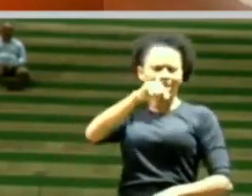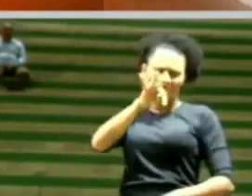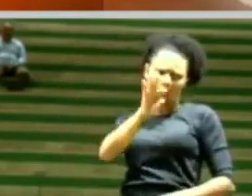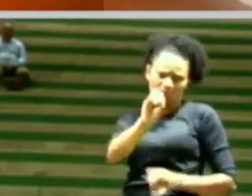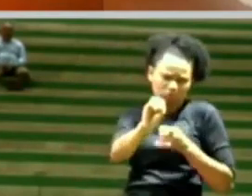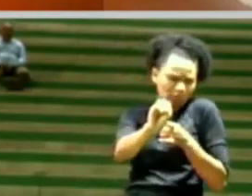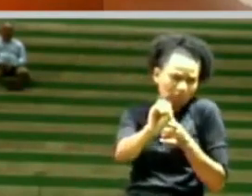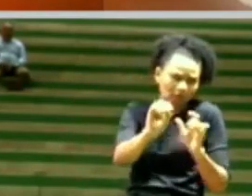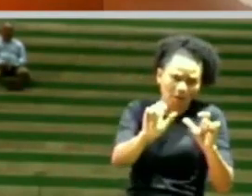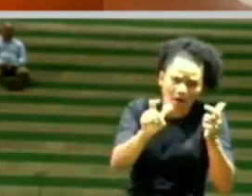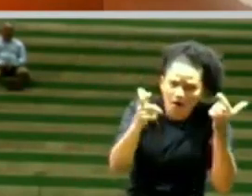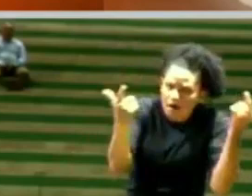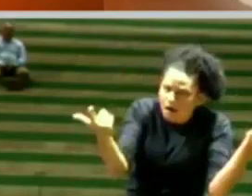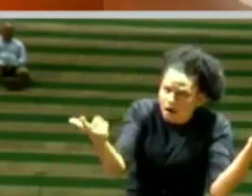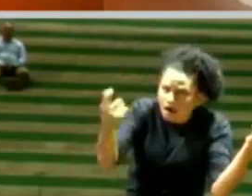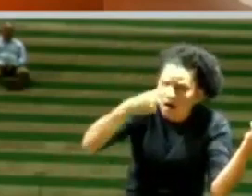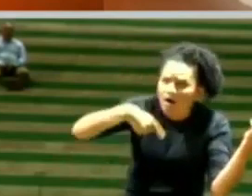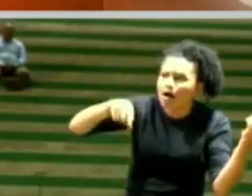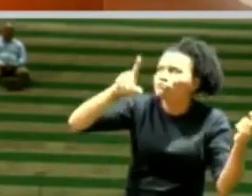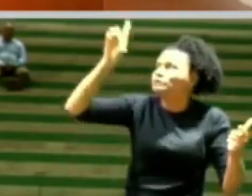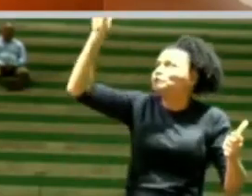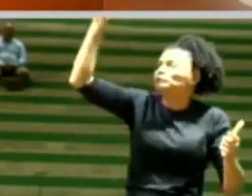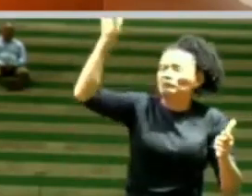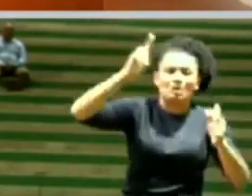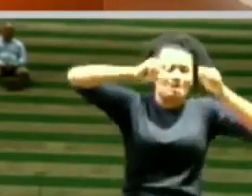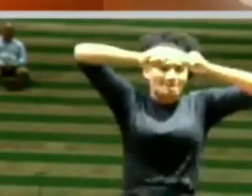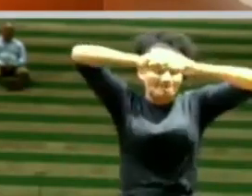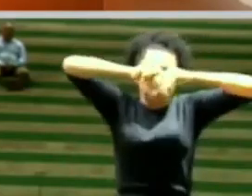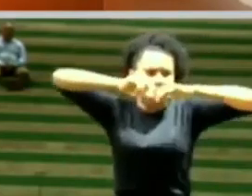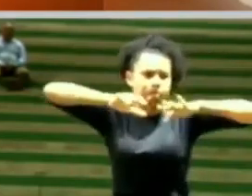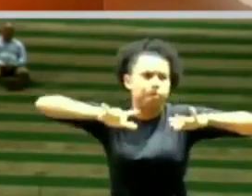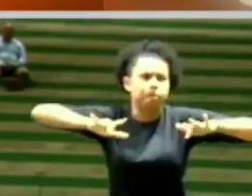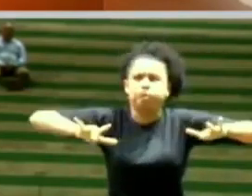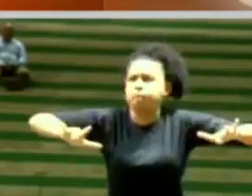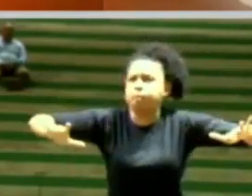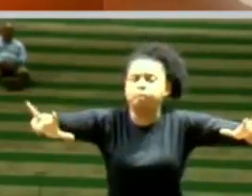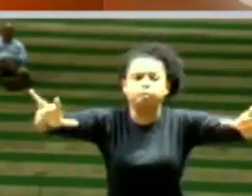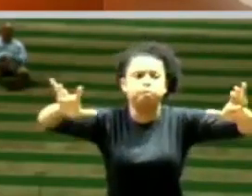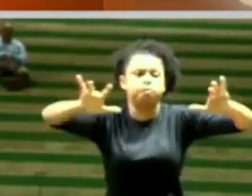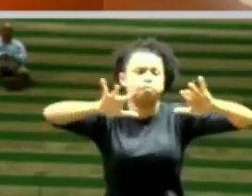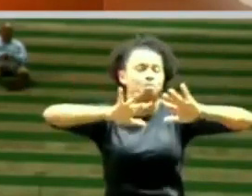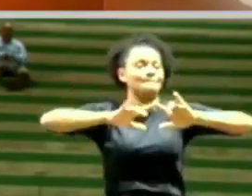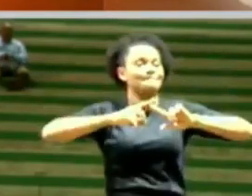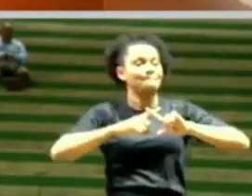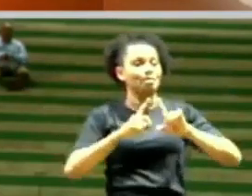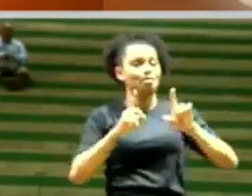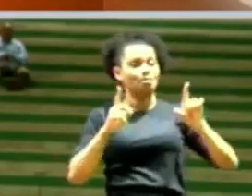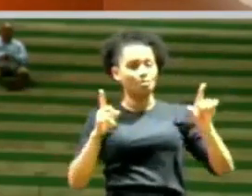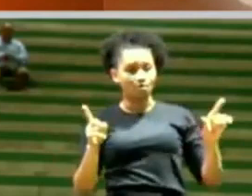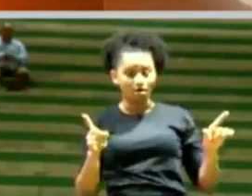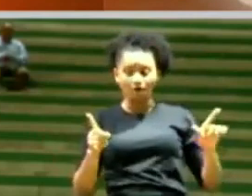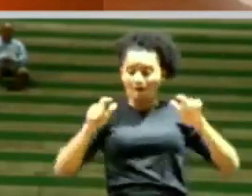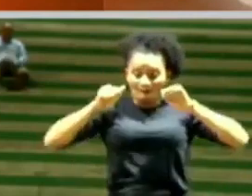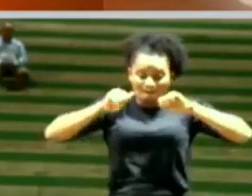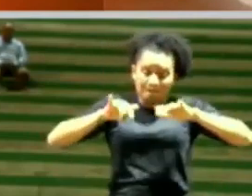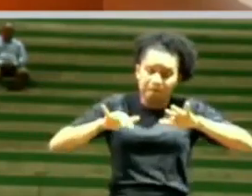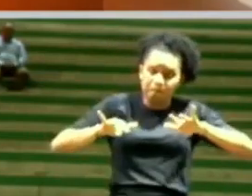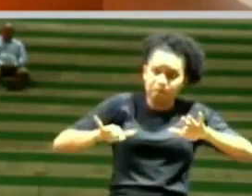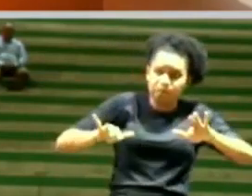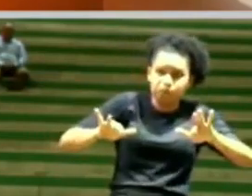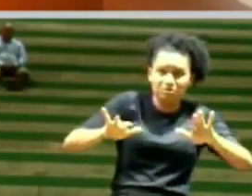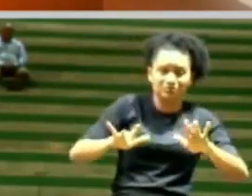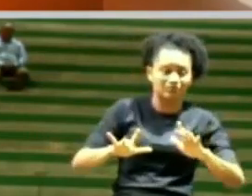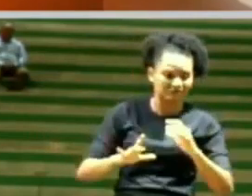É claro, que quando Deus derrama avivamento, há uma efusão. Agora, a efusão não